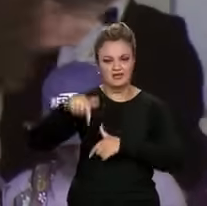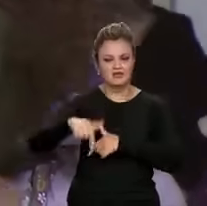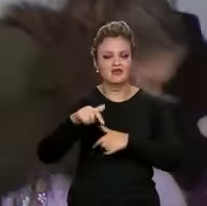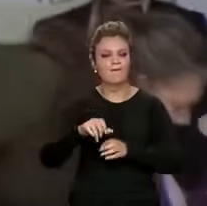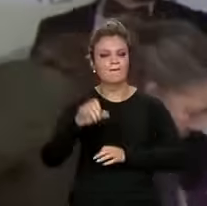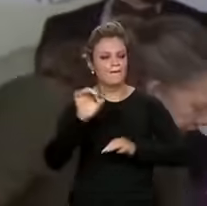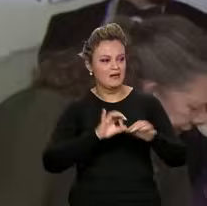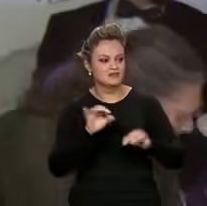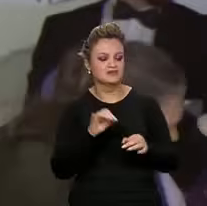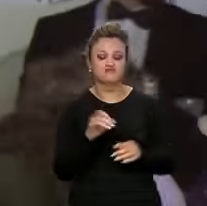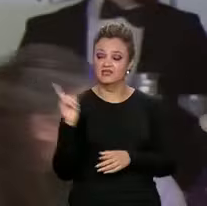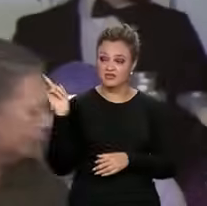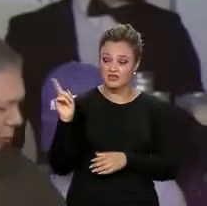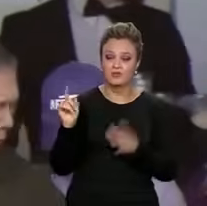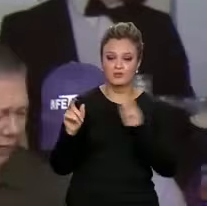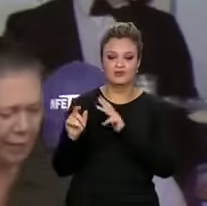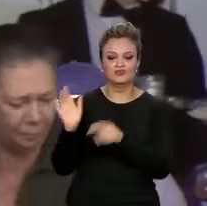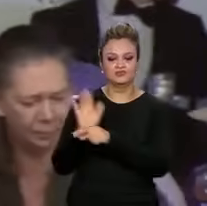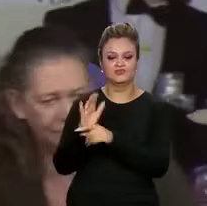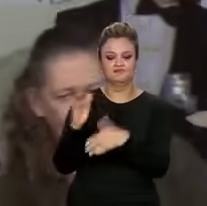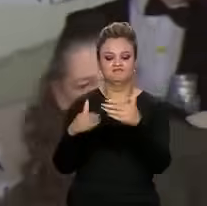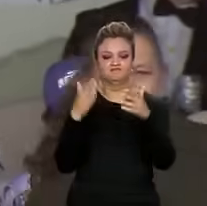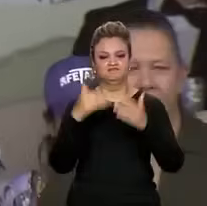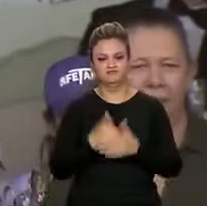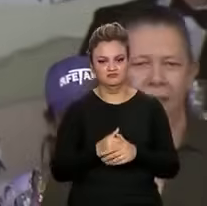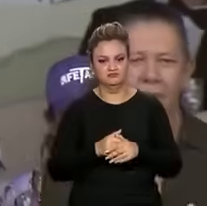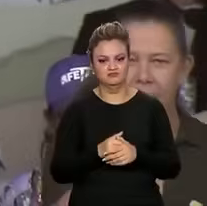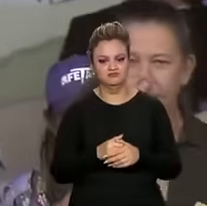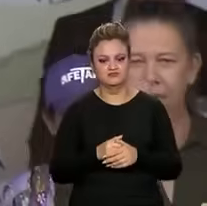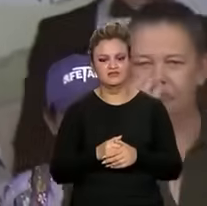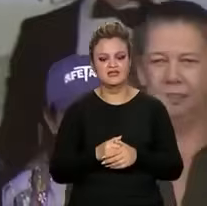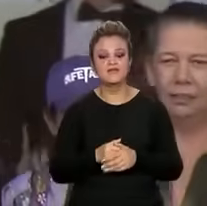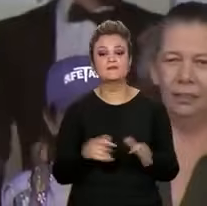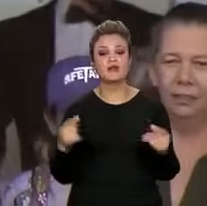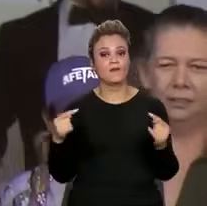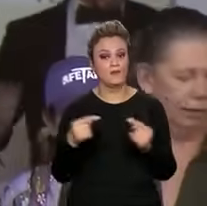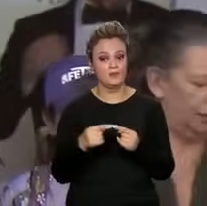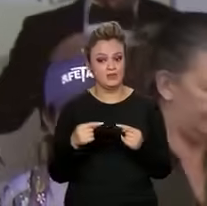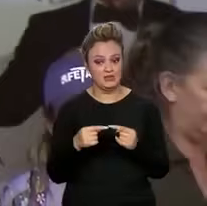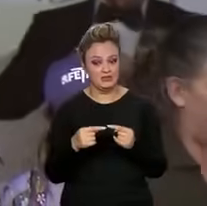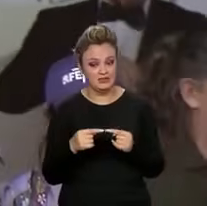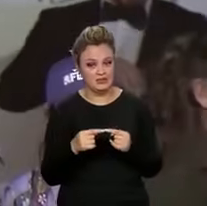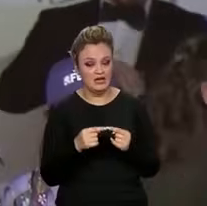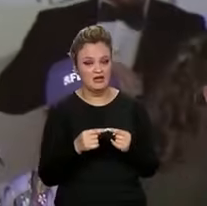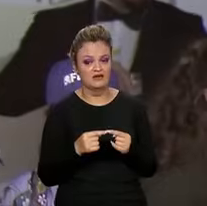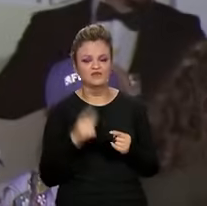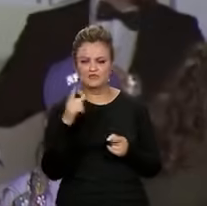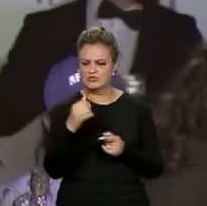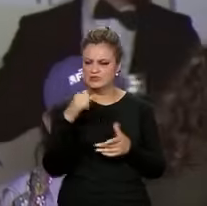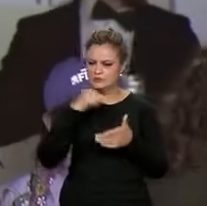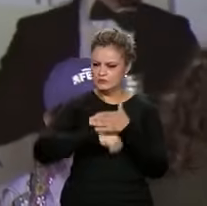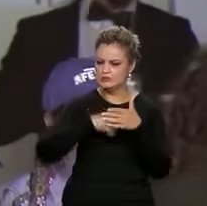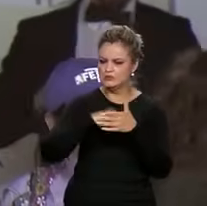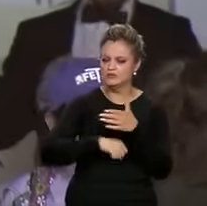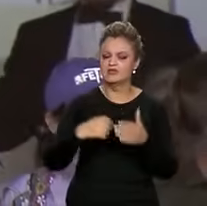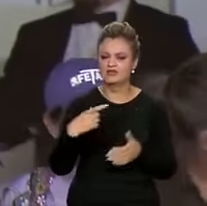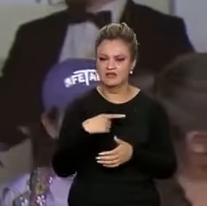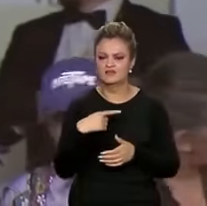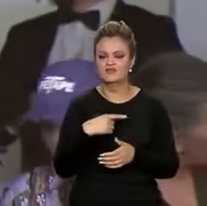reconstruído pelo presidente Lula e para atender reivindicação